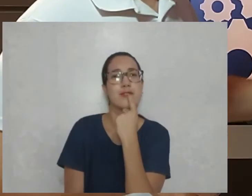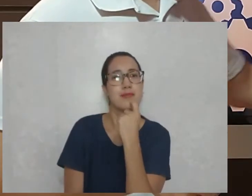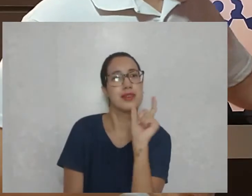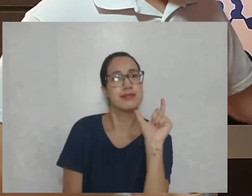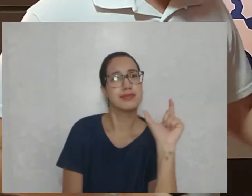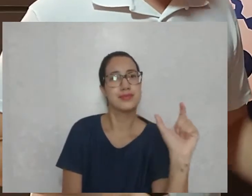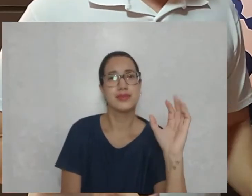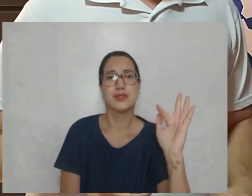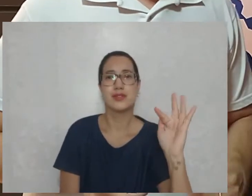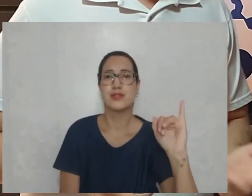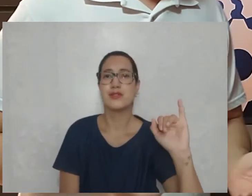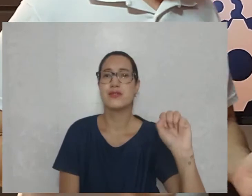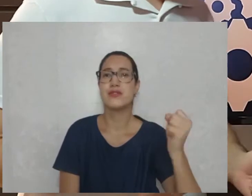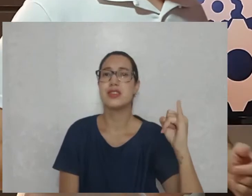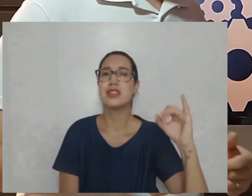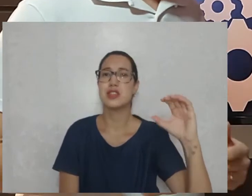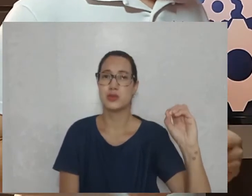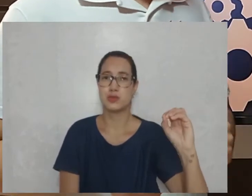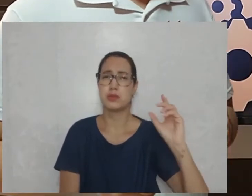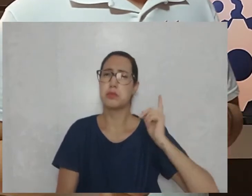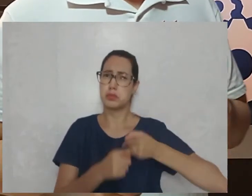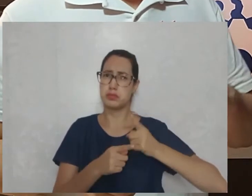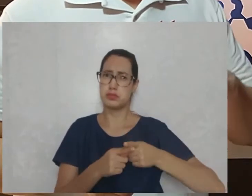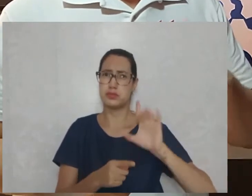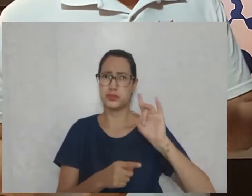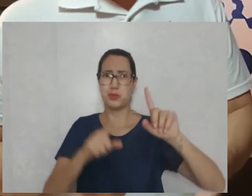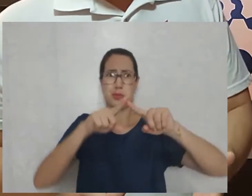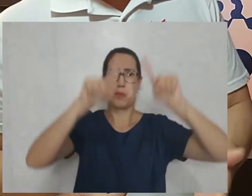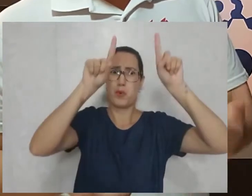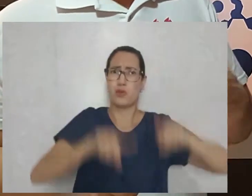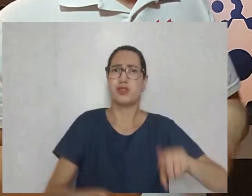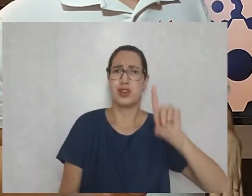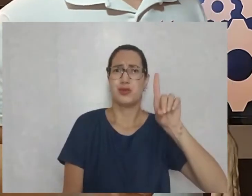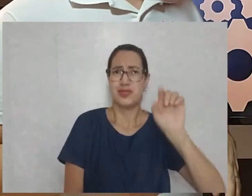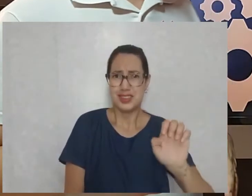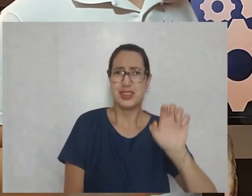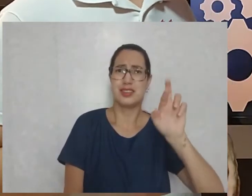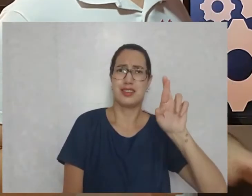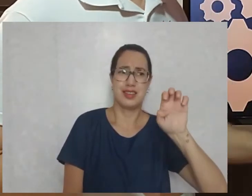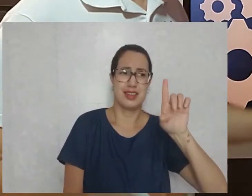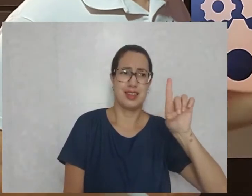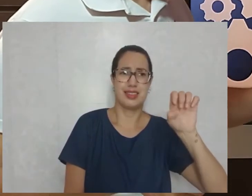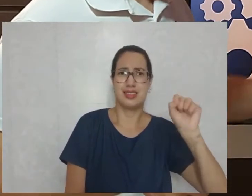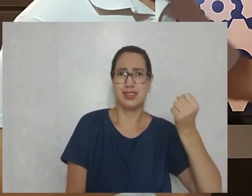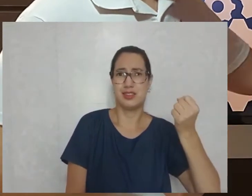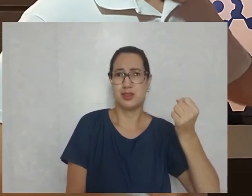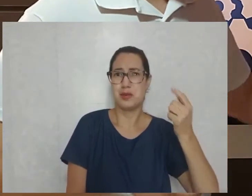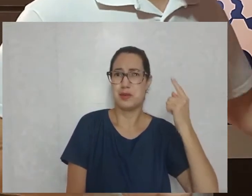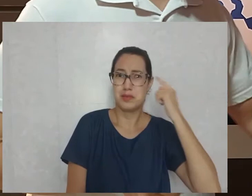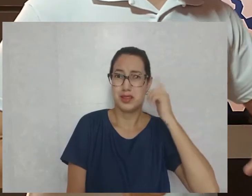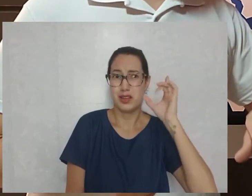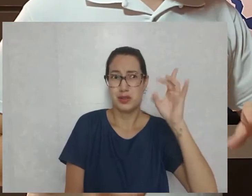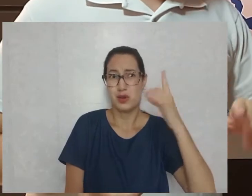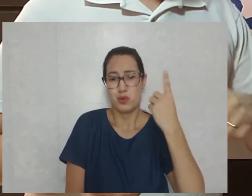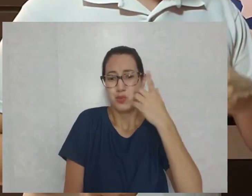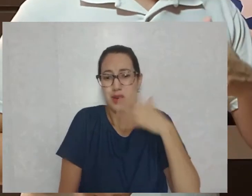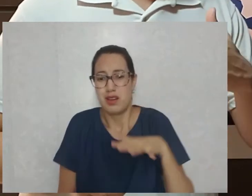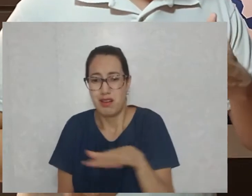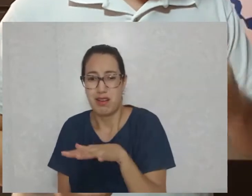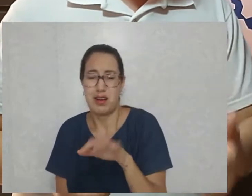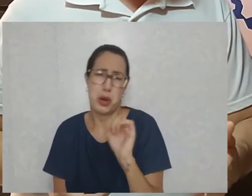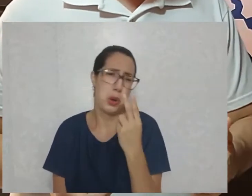só projeto de redes poderia pensar na parte lógica ou na parte física. Então, quando eu digo projeto físico, eu estou pensando já